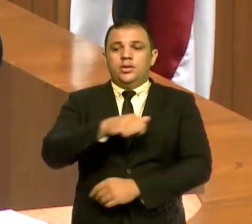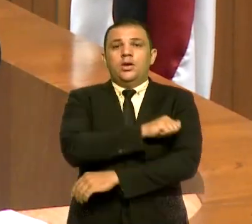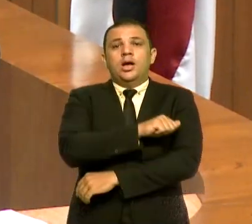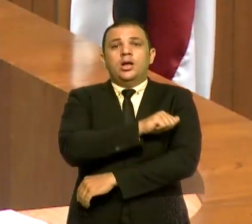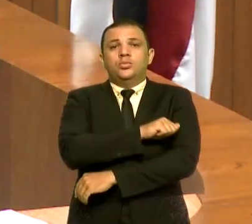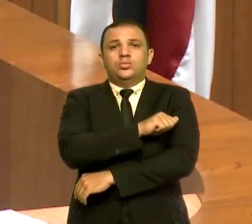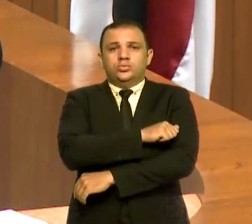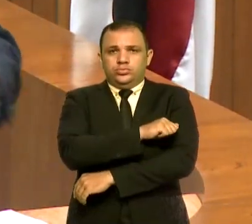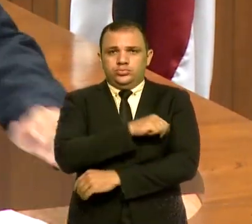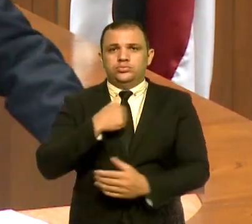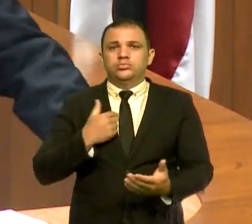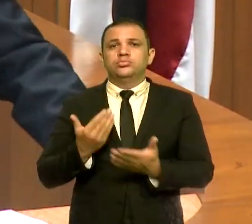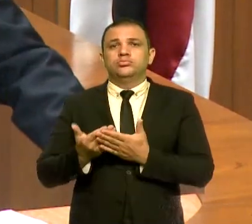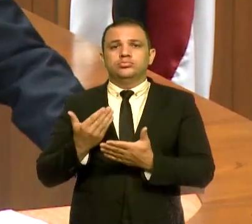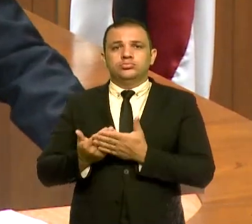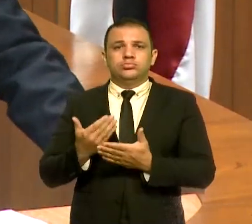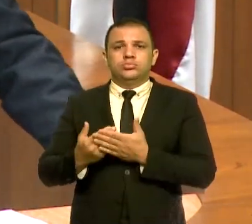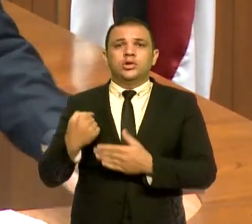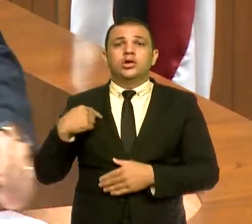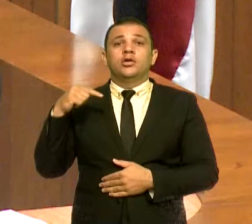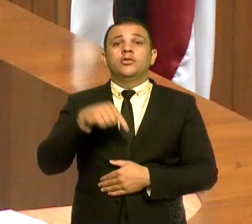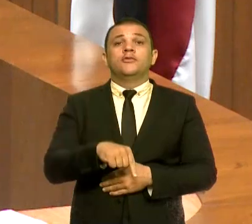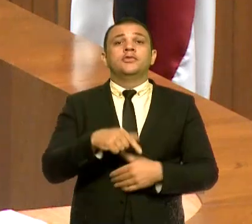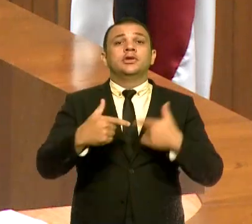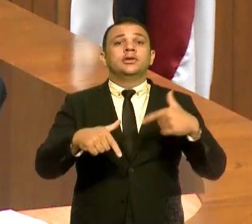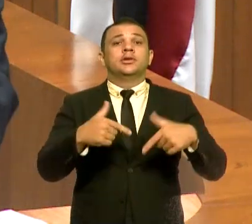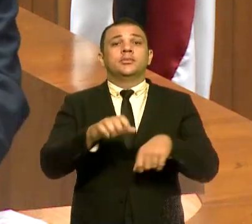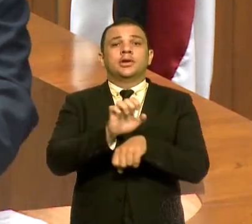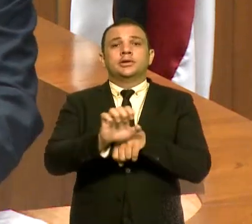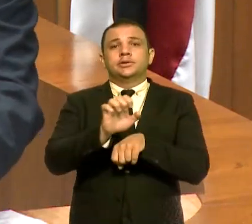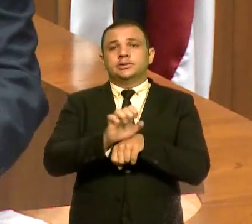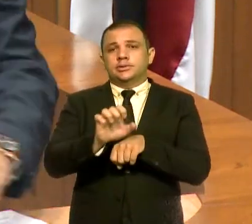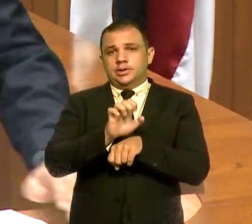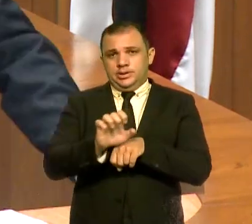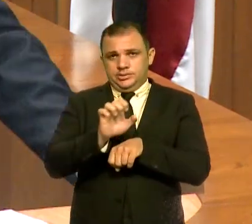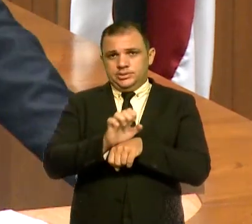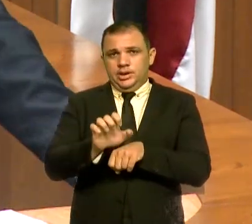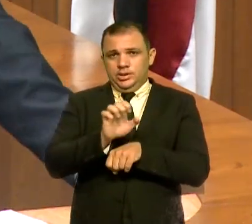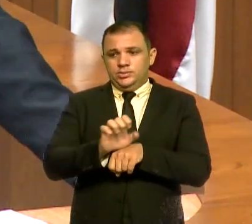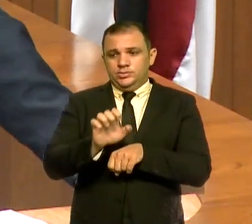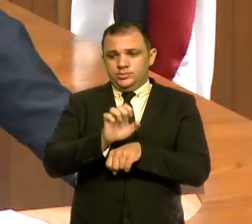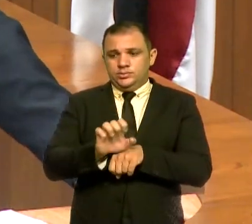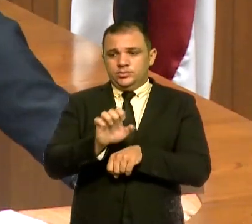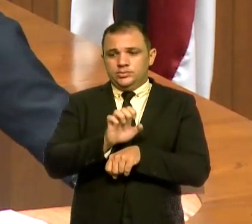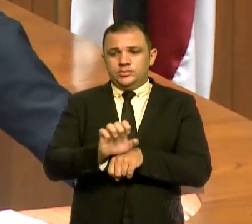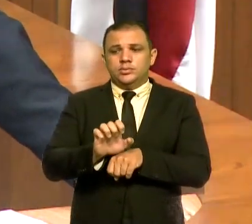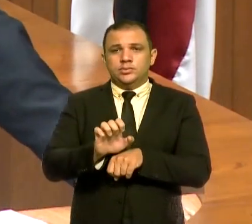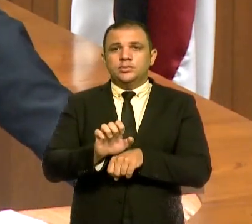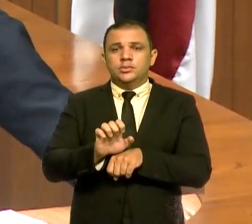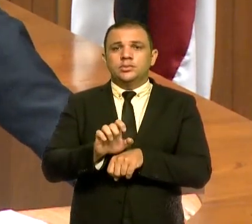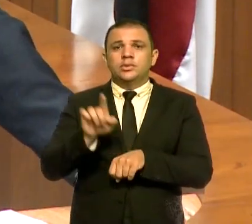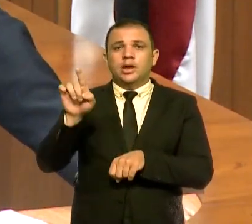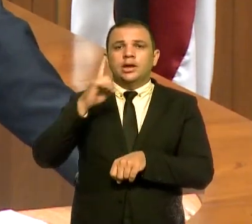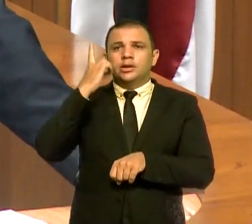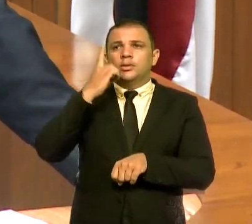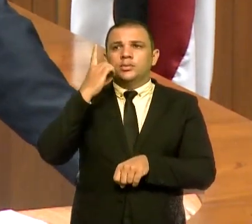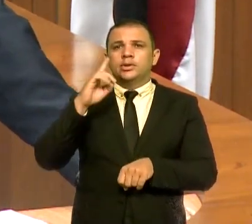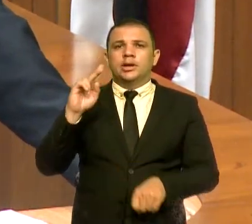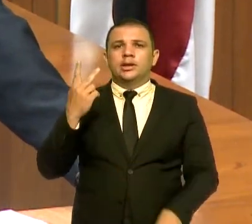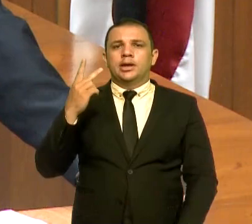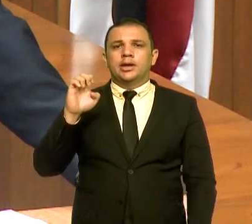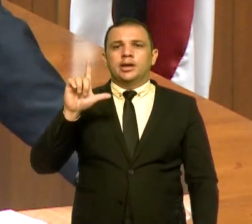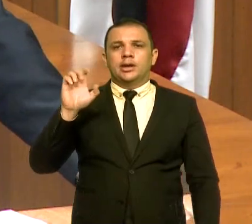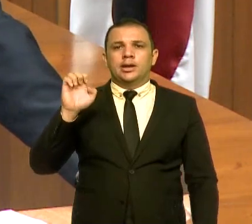estudante. Eu vim para ser estagiário, doutora Jaqueline Ribe, da deputada Helena Barros